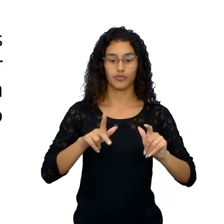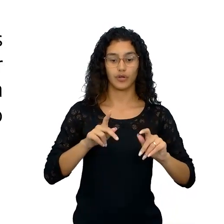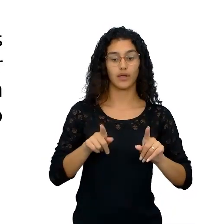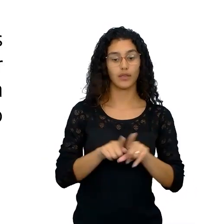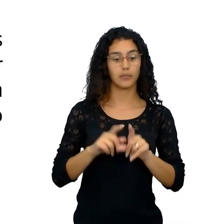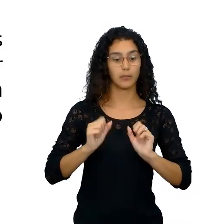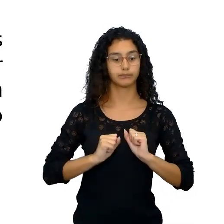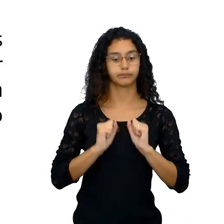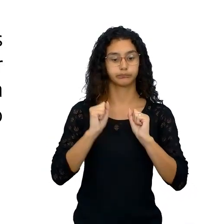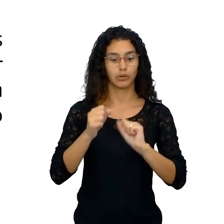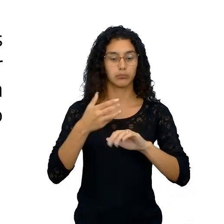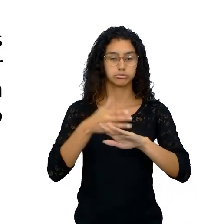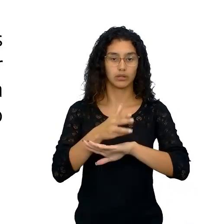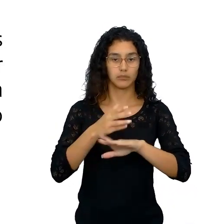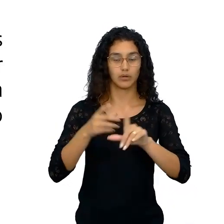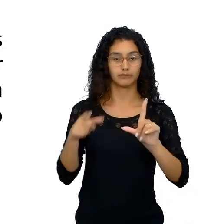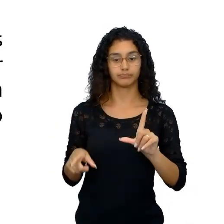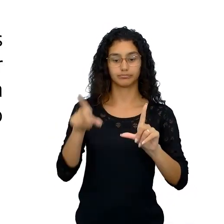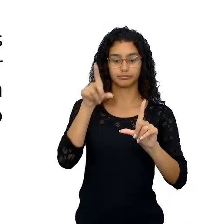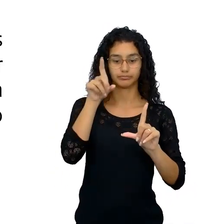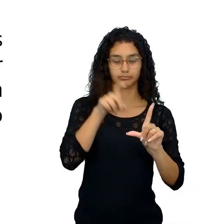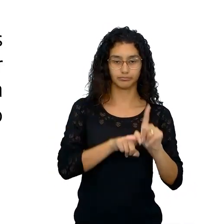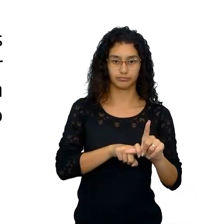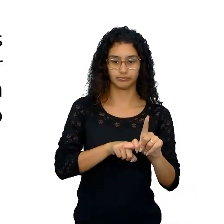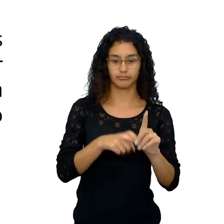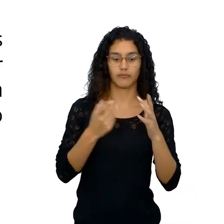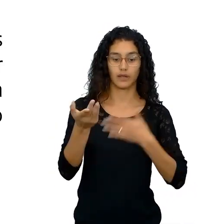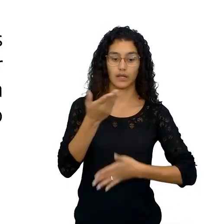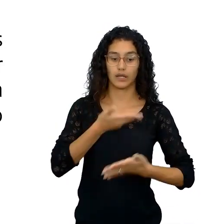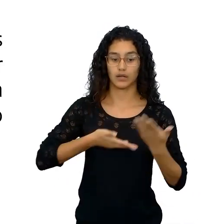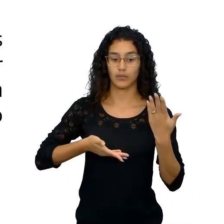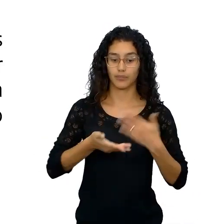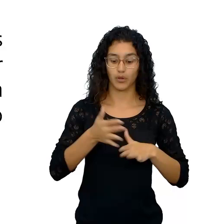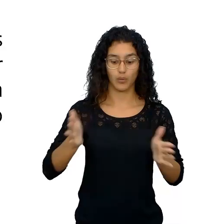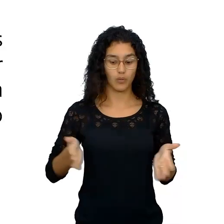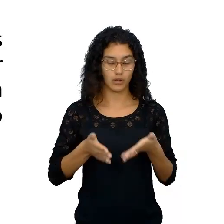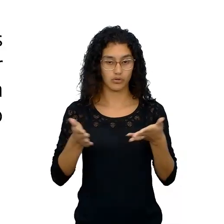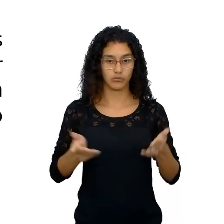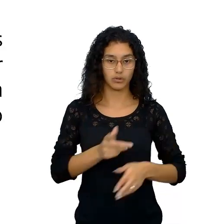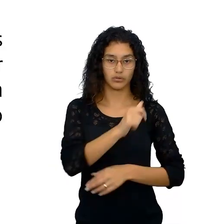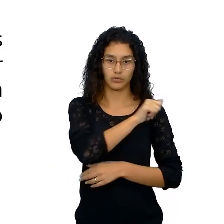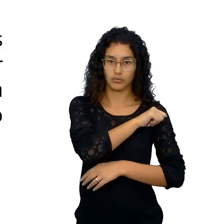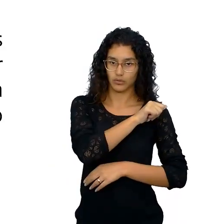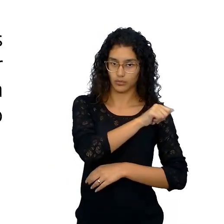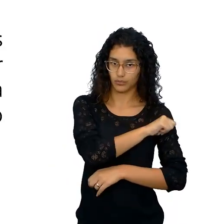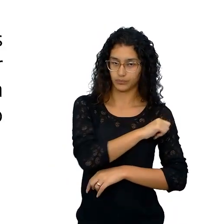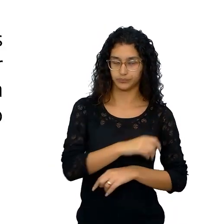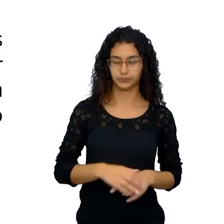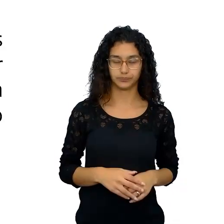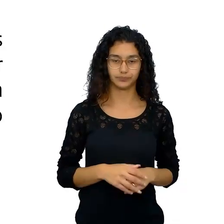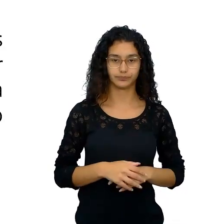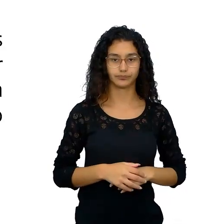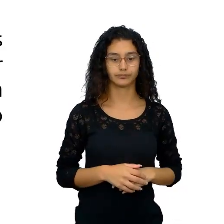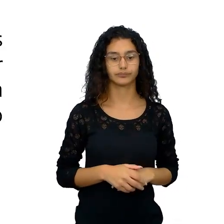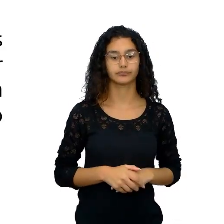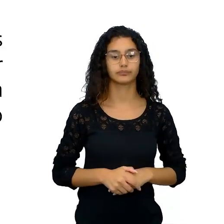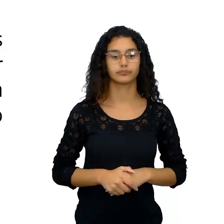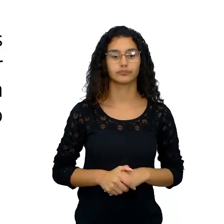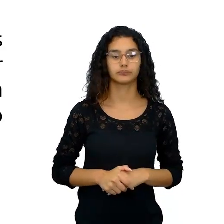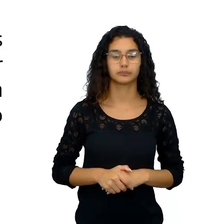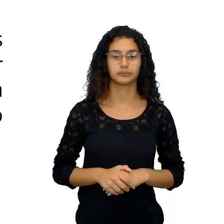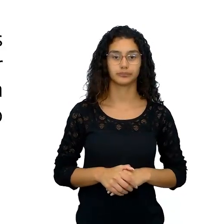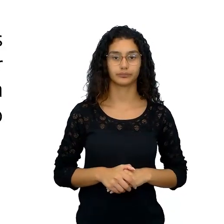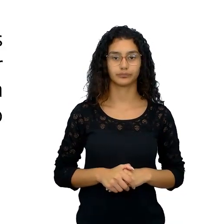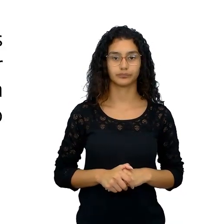e potencializar a participação, a autonomia, as interações e o engajamento dos estudantes, tá? E das